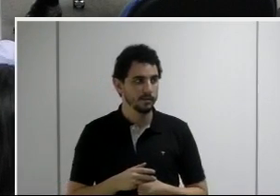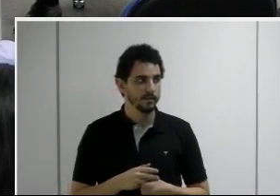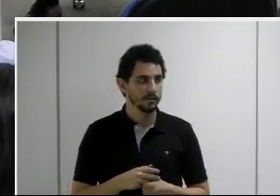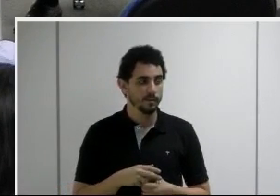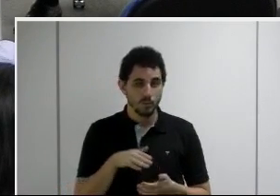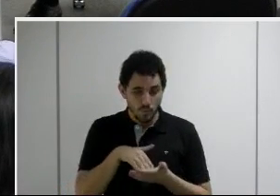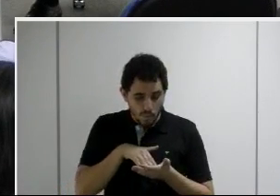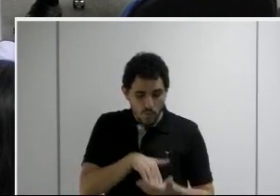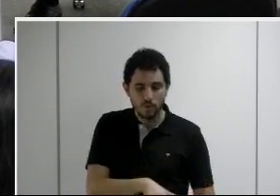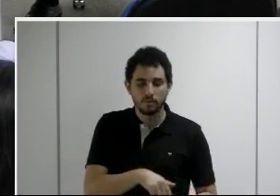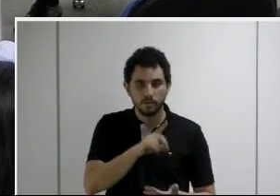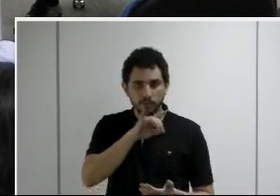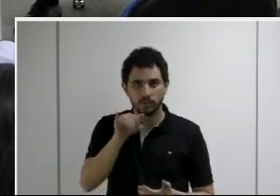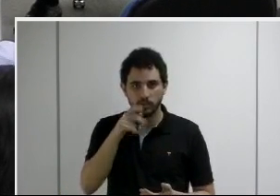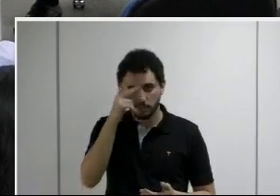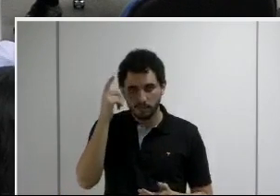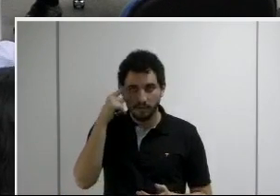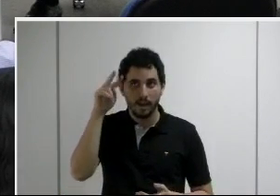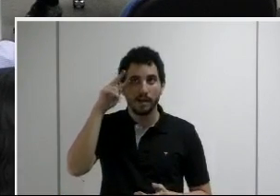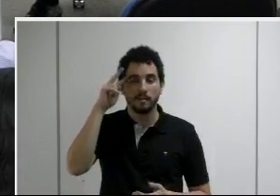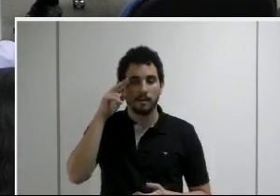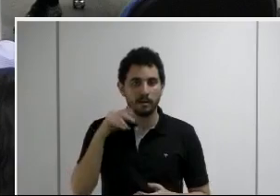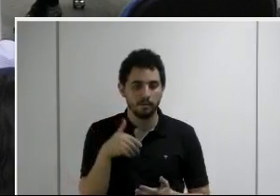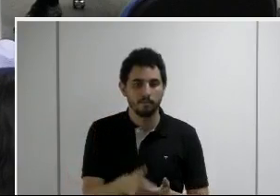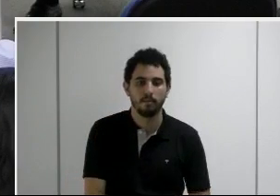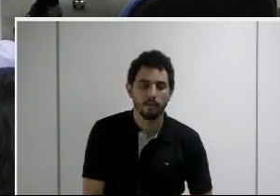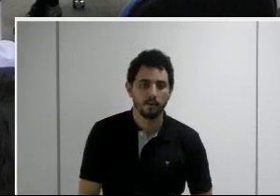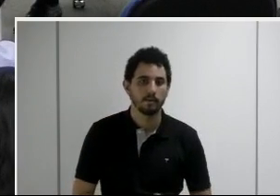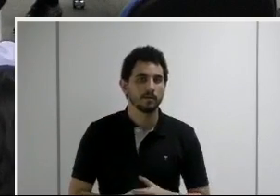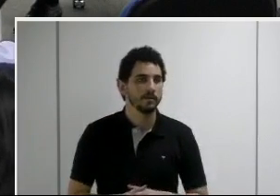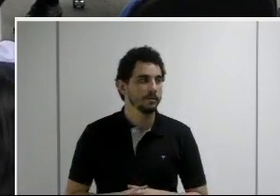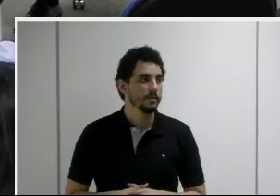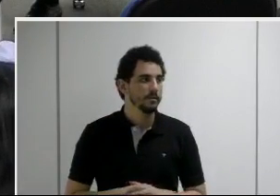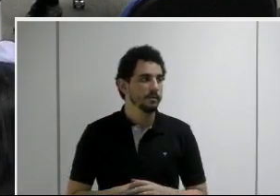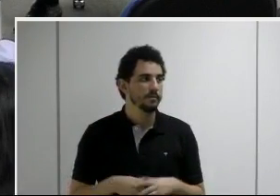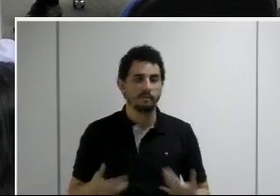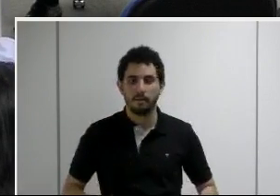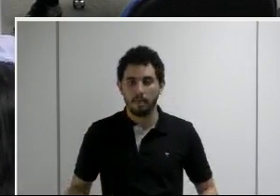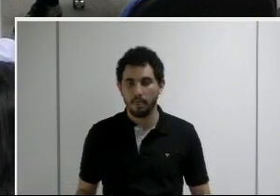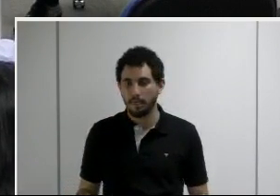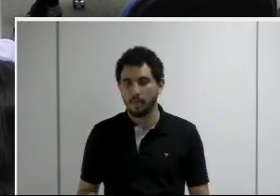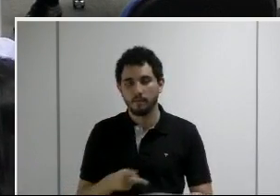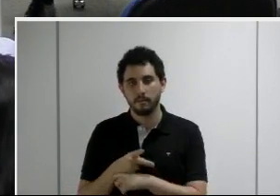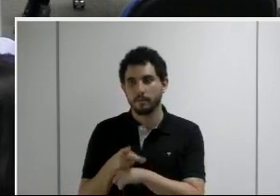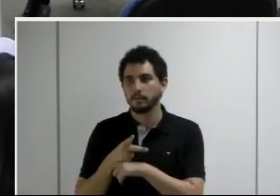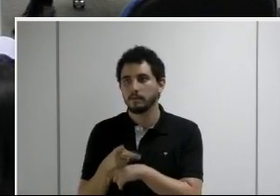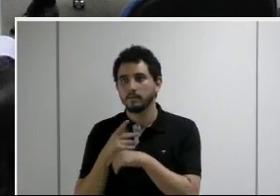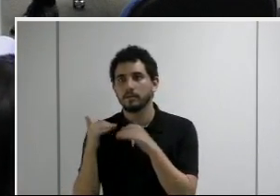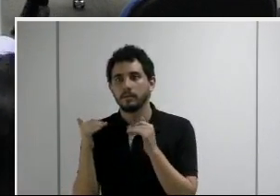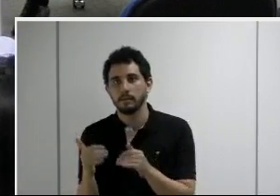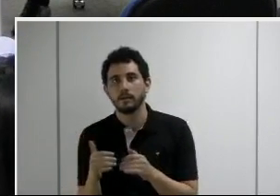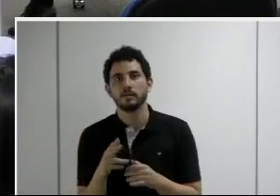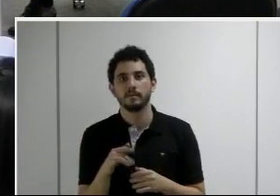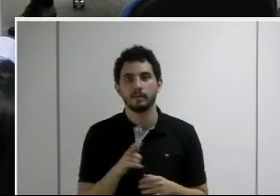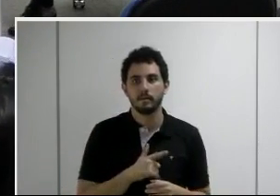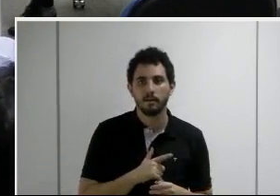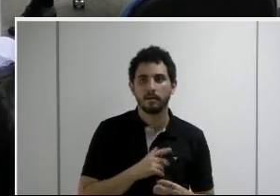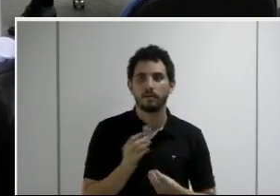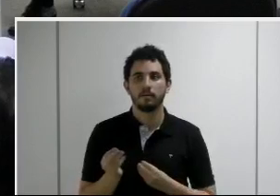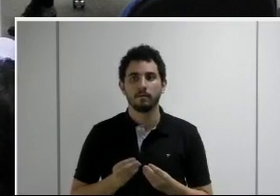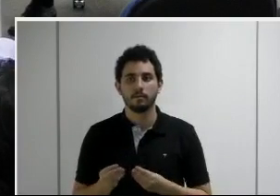no 78º dia que as pessoas vão lembrar que a lei vai entrar em vigor dando depois daquele final de semana, e vai ser aquele desespero, porque aí vamos ver se a autoridade já vai estar constituída, como é que vai